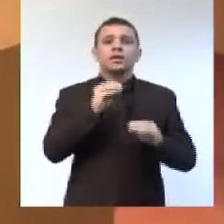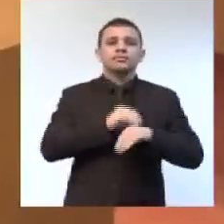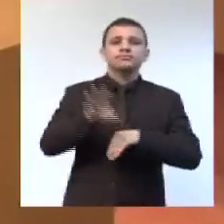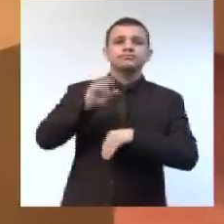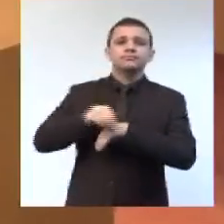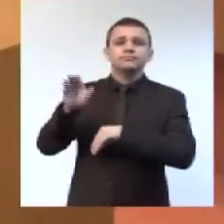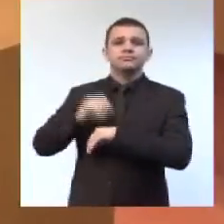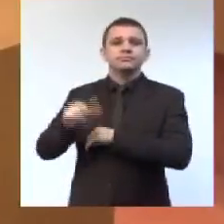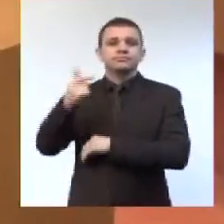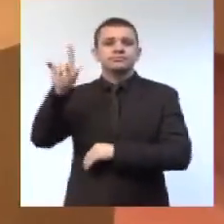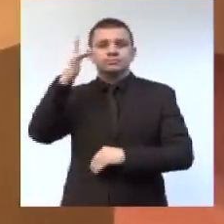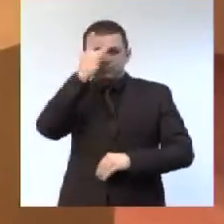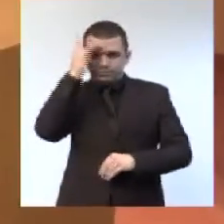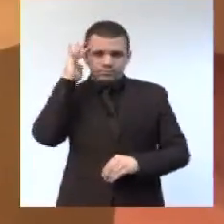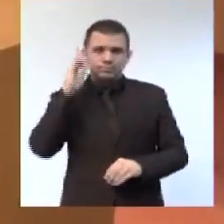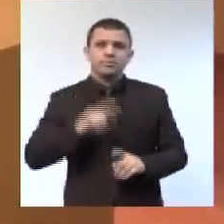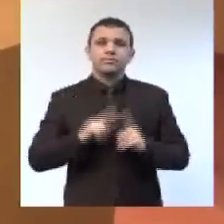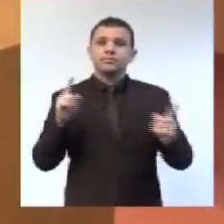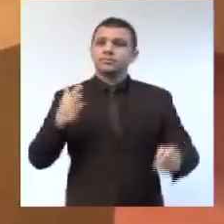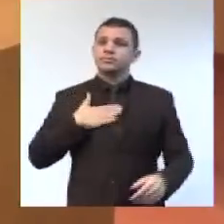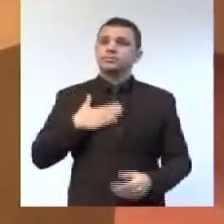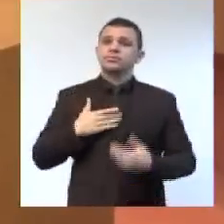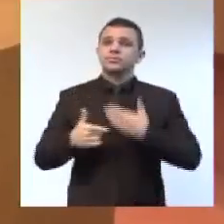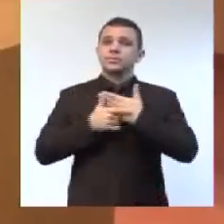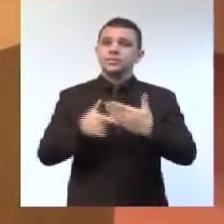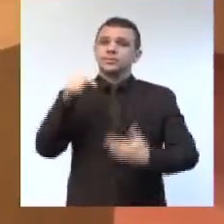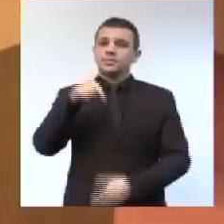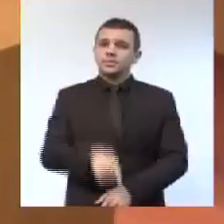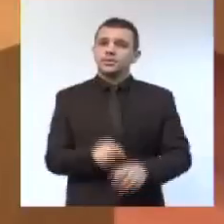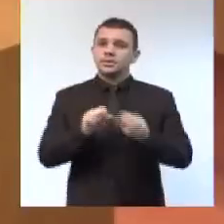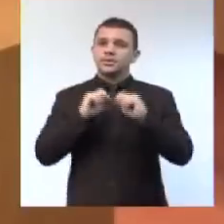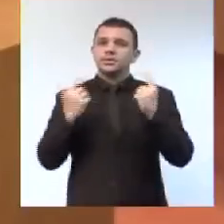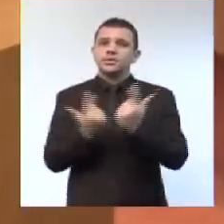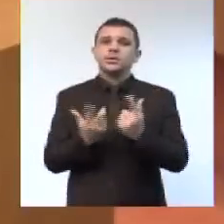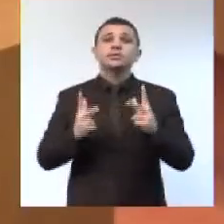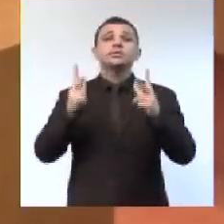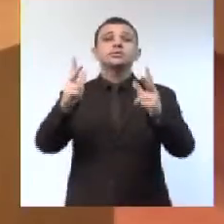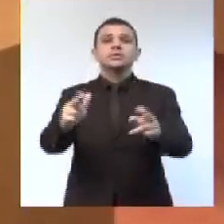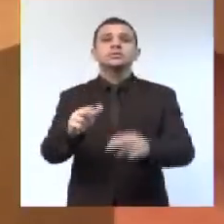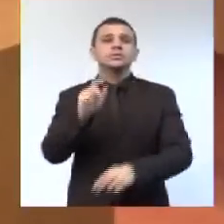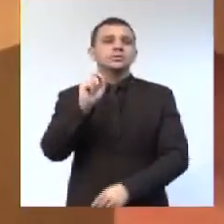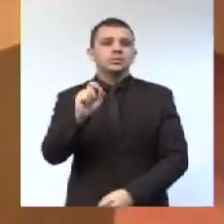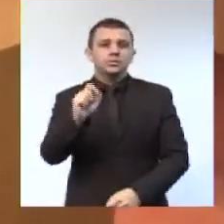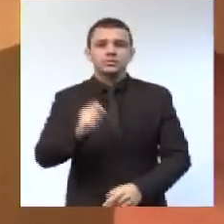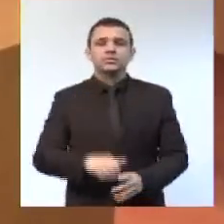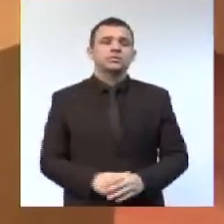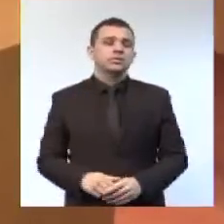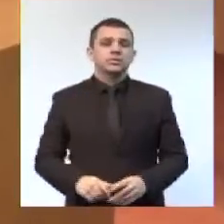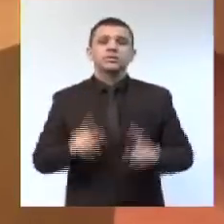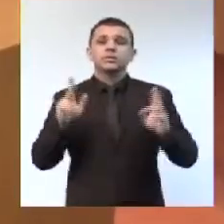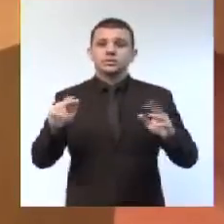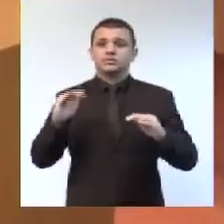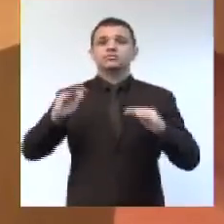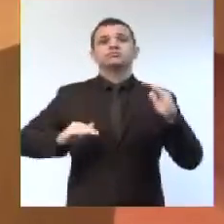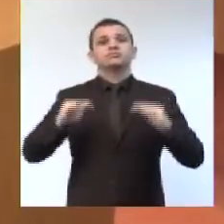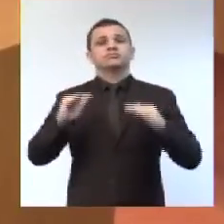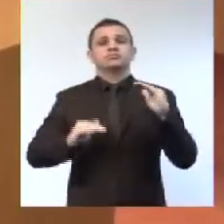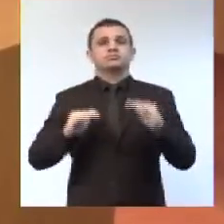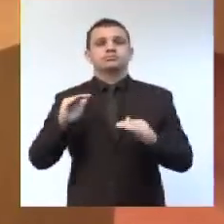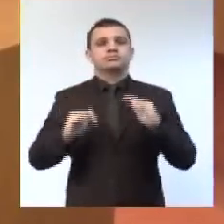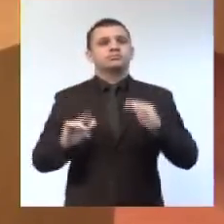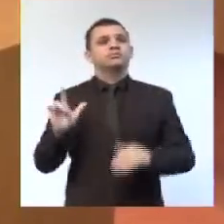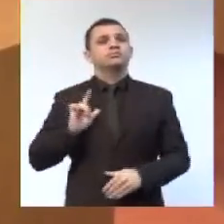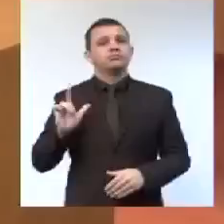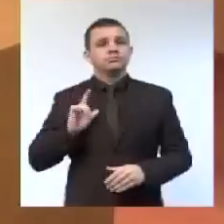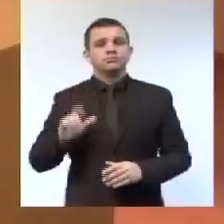pessoas. A minha posição aqui na Assembleia é a mesma posição de equilíbrio.